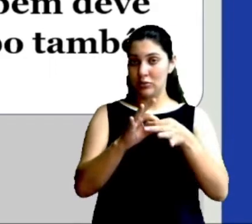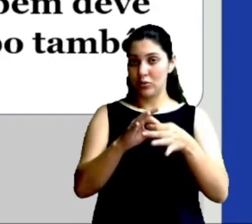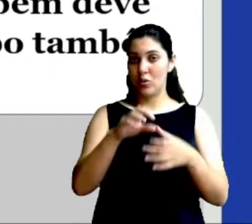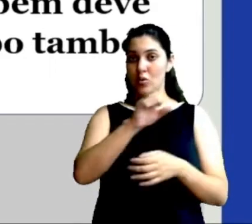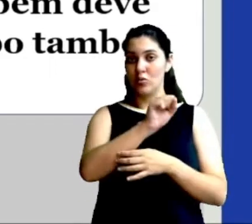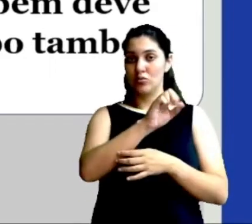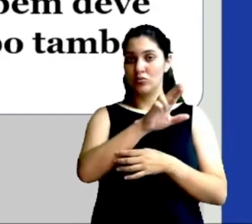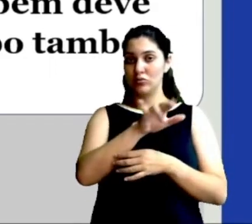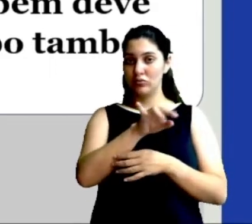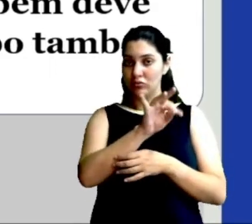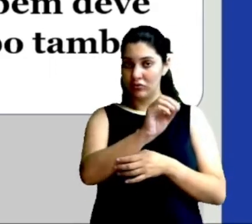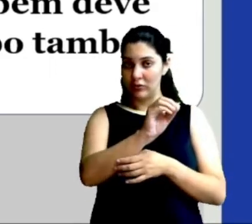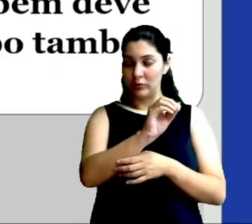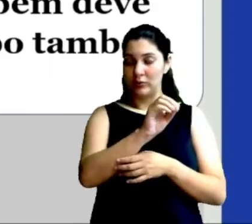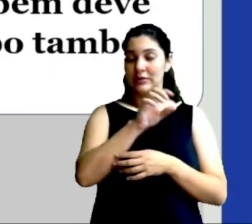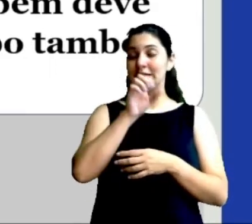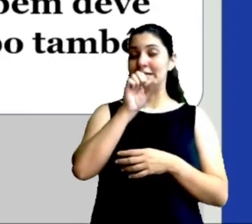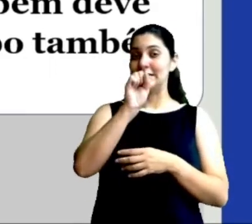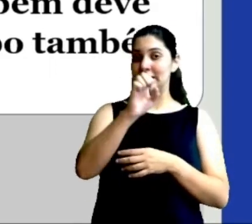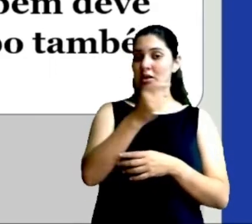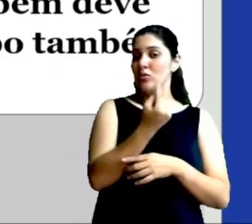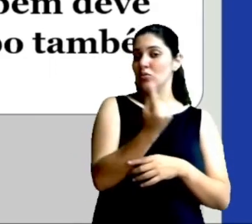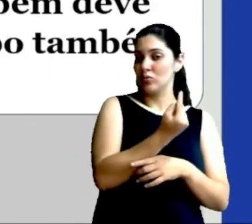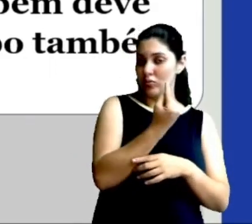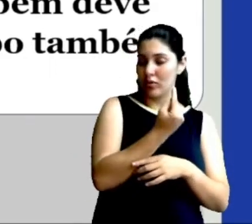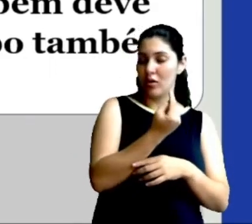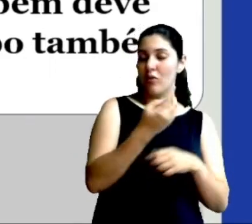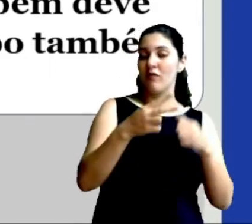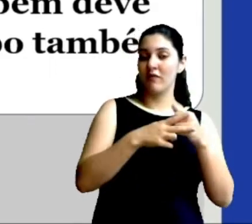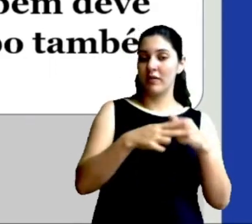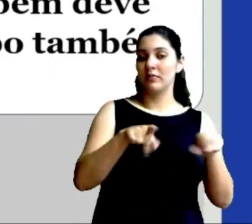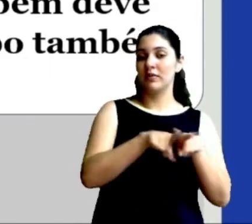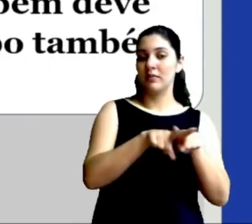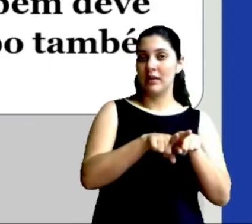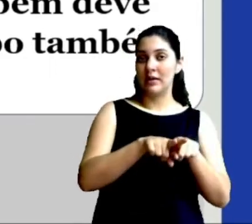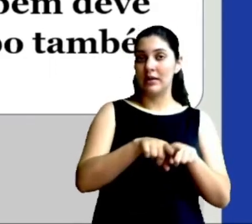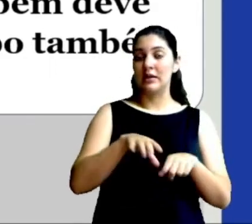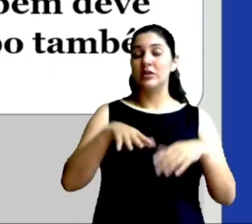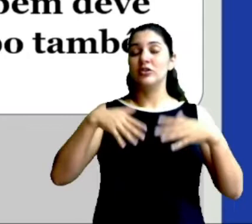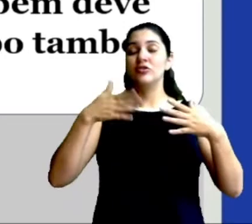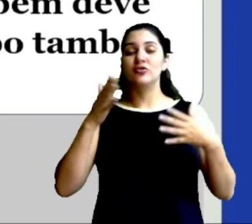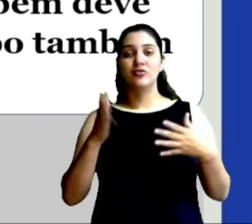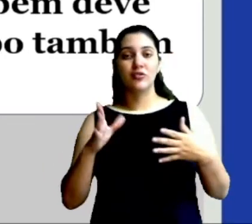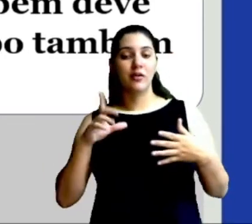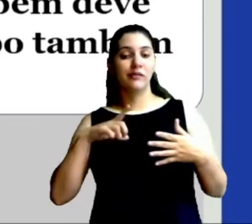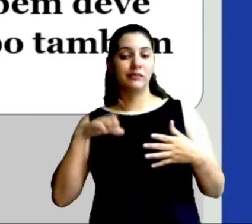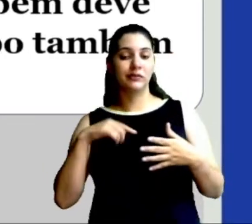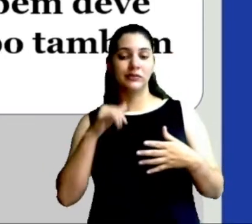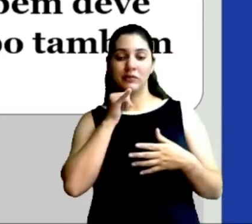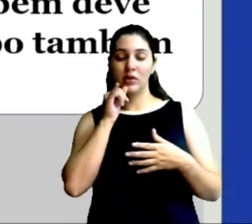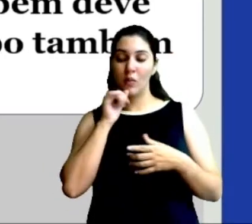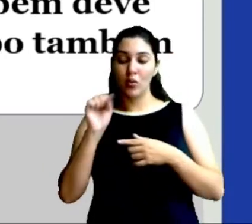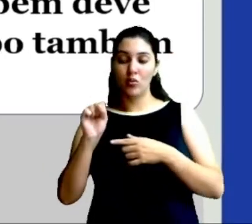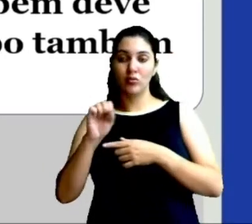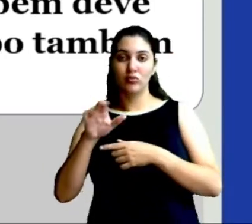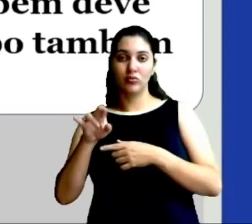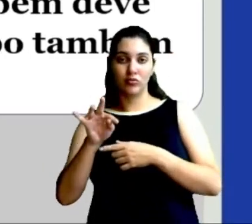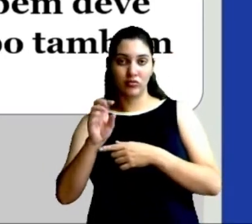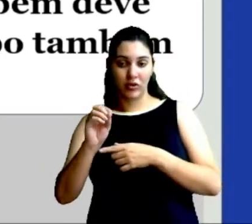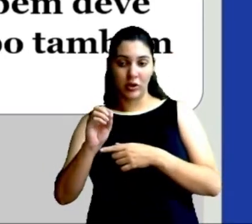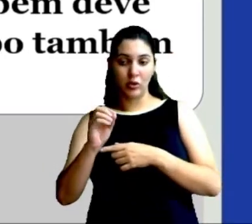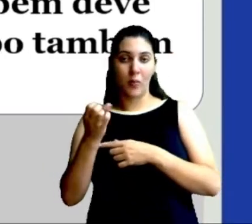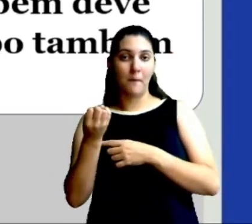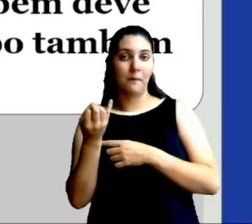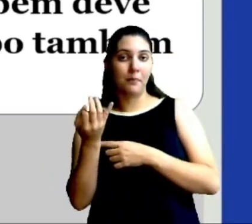sujeito. Se está no singular, ele também precisa estar no singular. Já quando o sujeito estiver no plural, o verbo